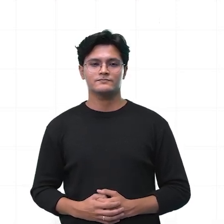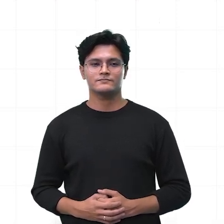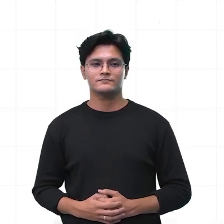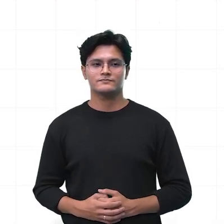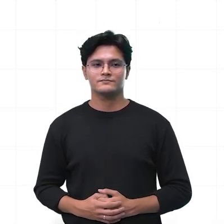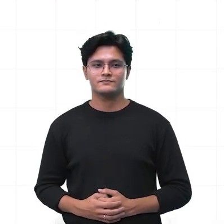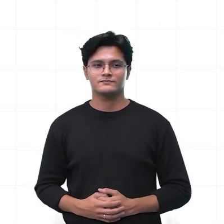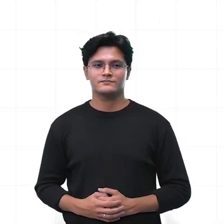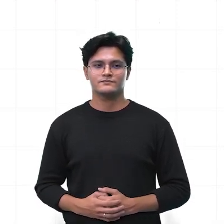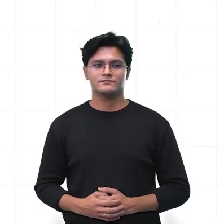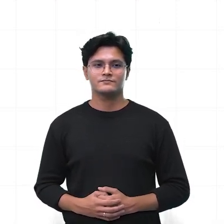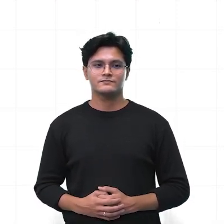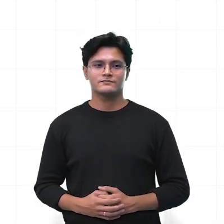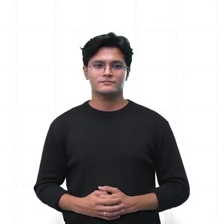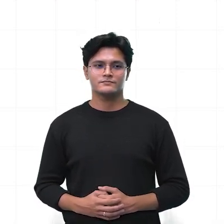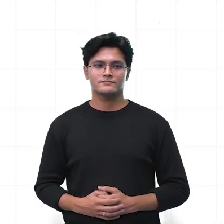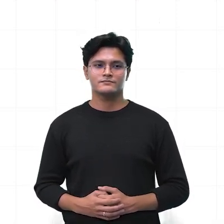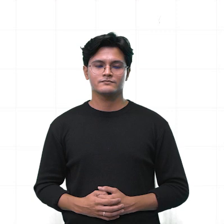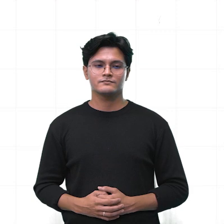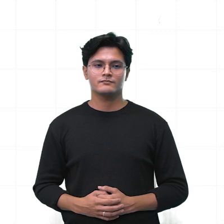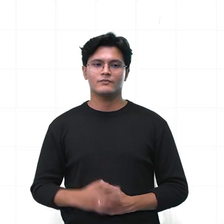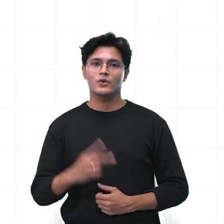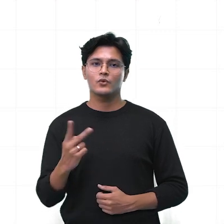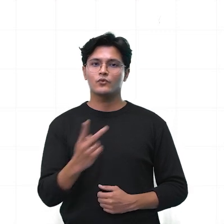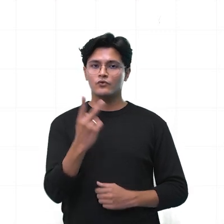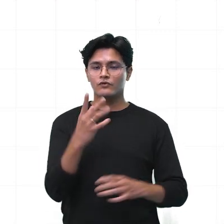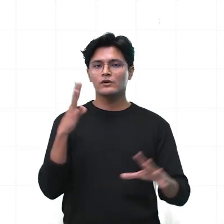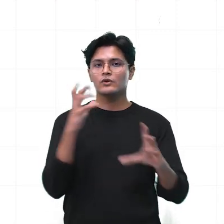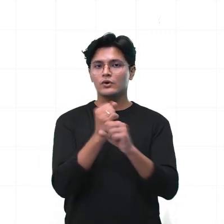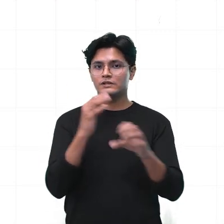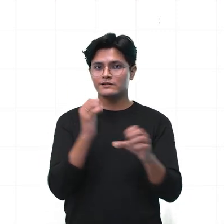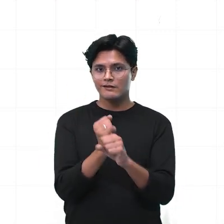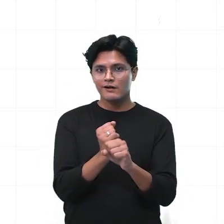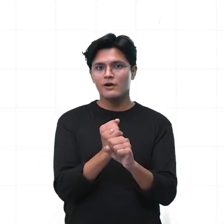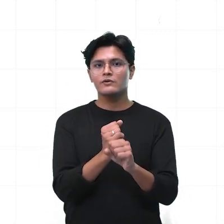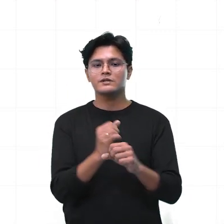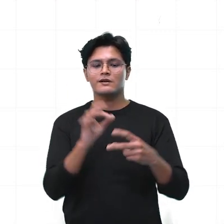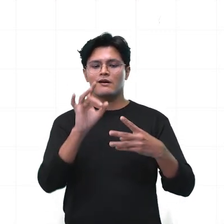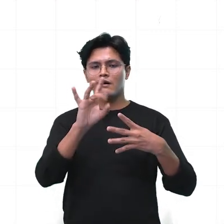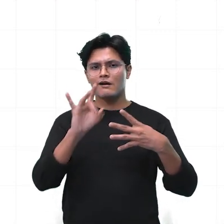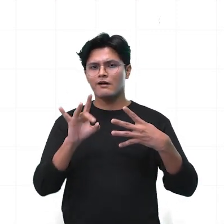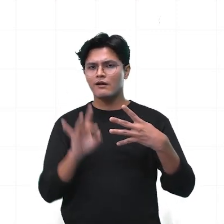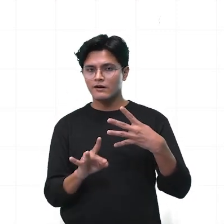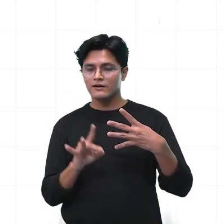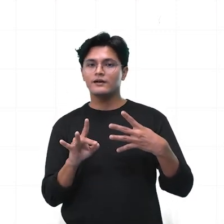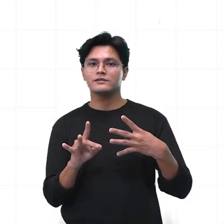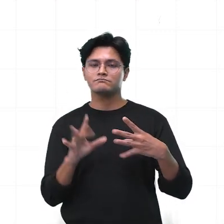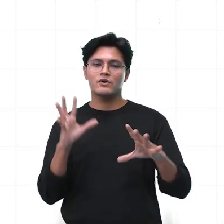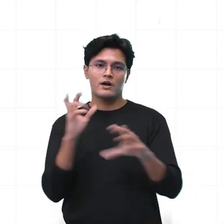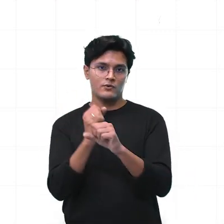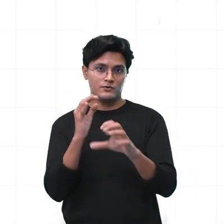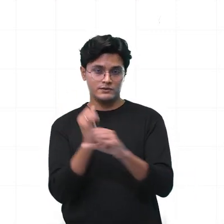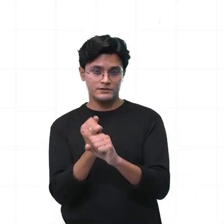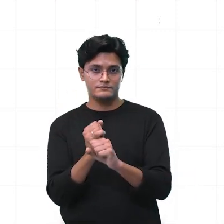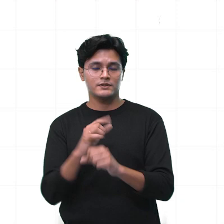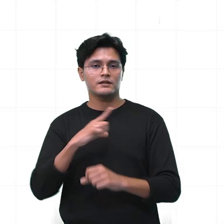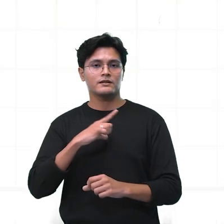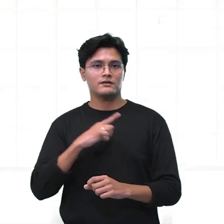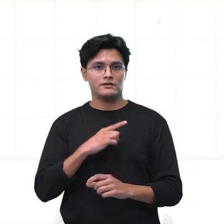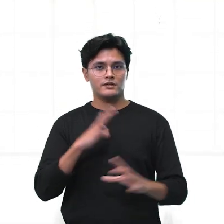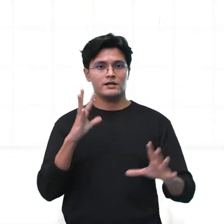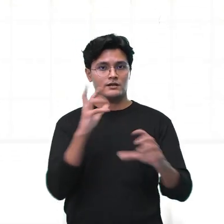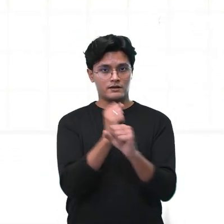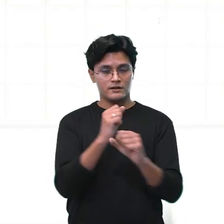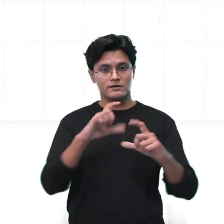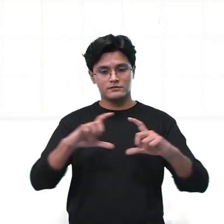Calcule o valor da expressão em cada item. Muito bem. Então eu tenho a expressão